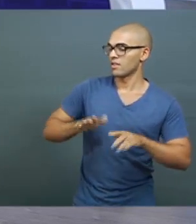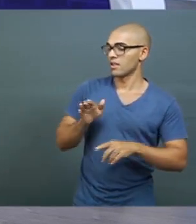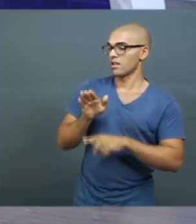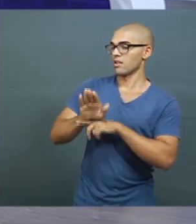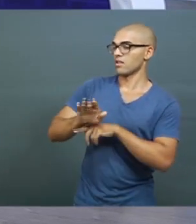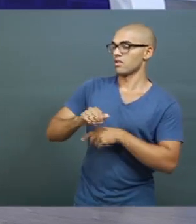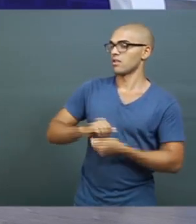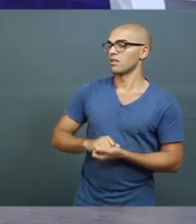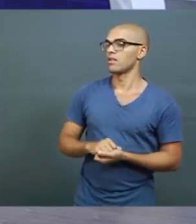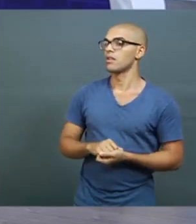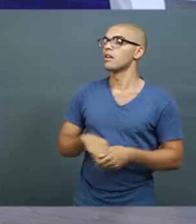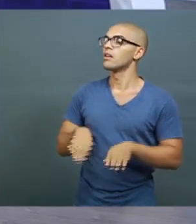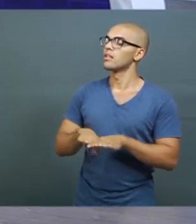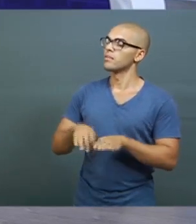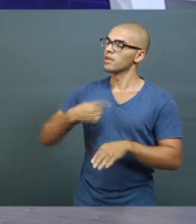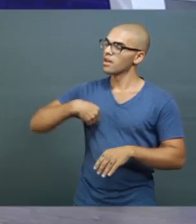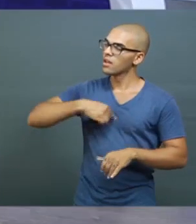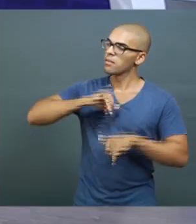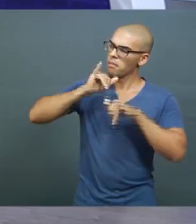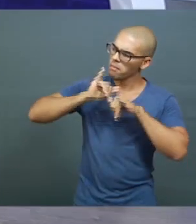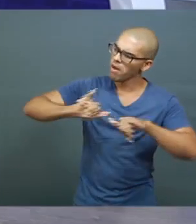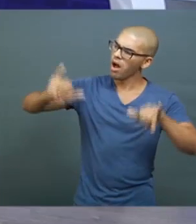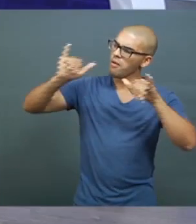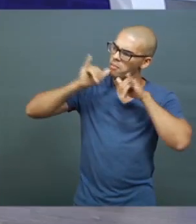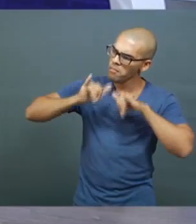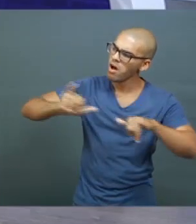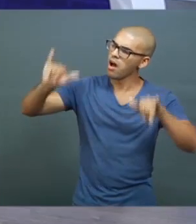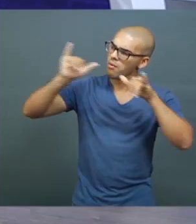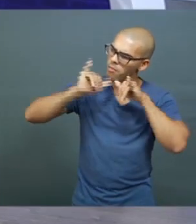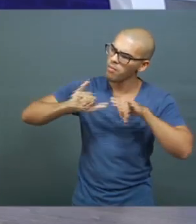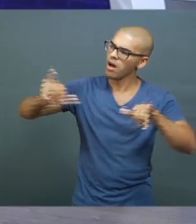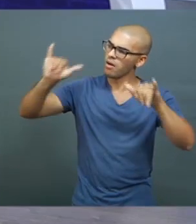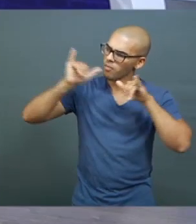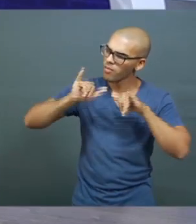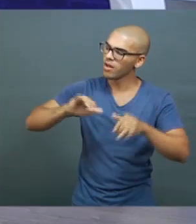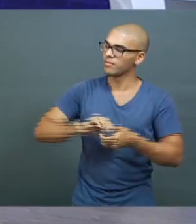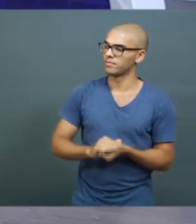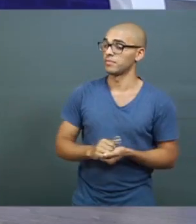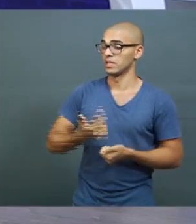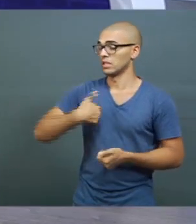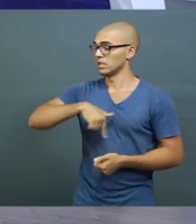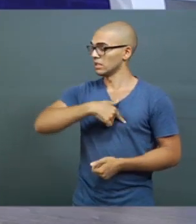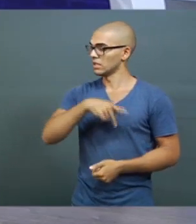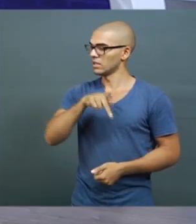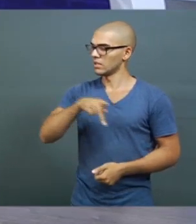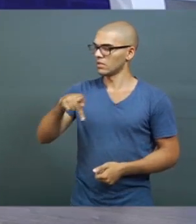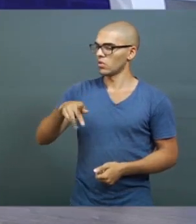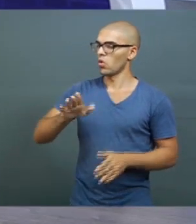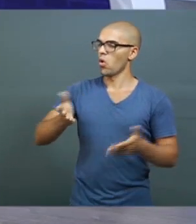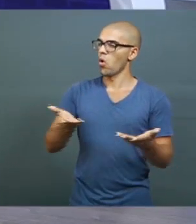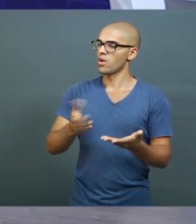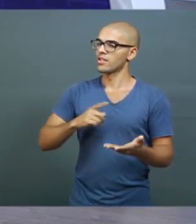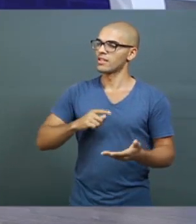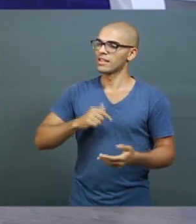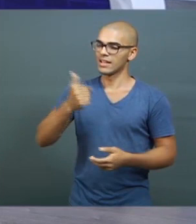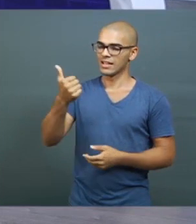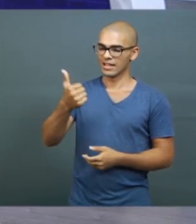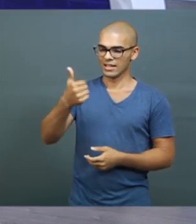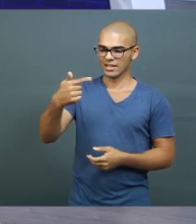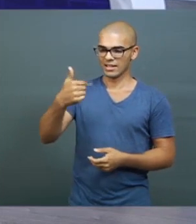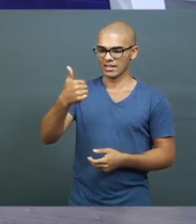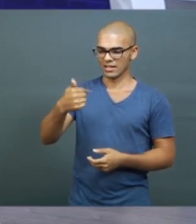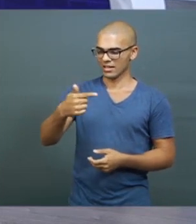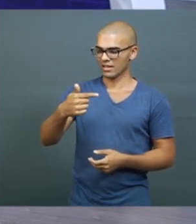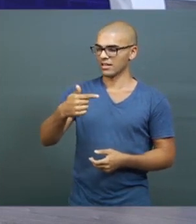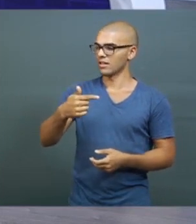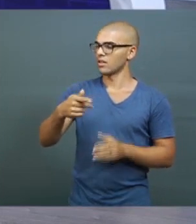E é isso, a gente tem feito muita divulgação do curso. Nossos professores, hoje nós temos 17 professores doutores no curso.